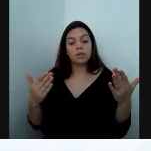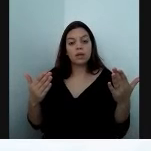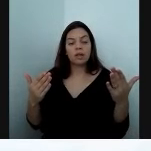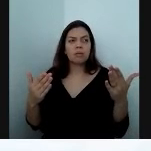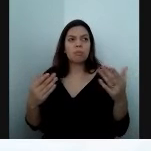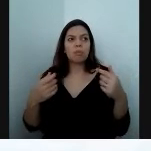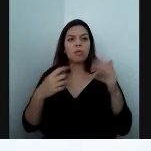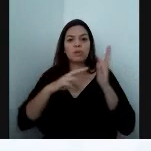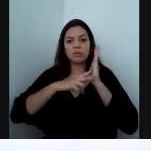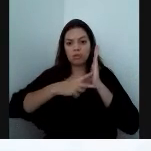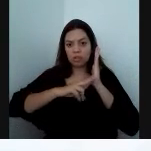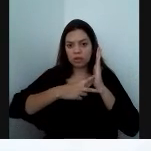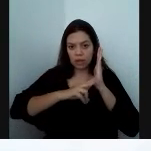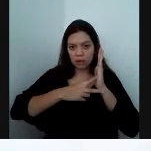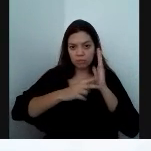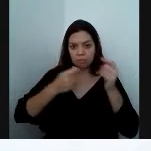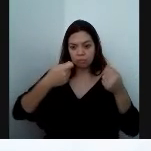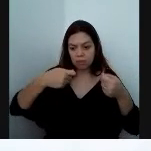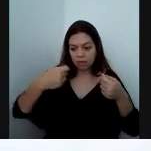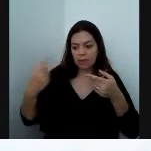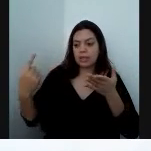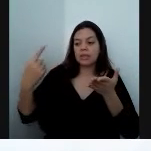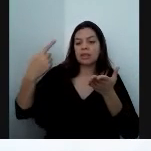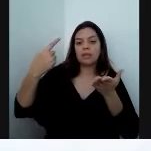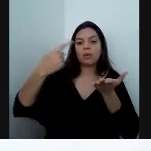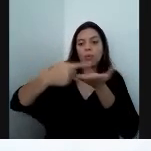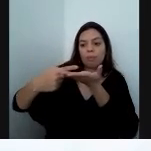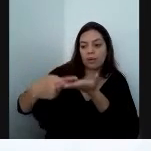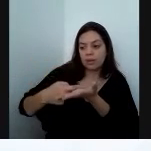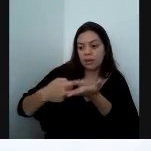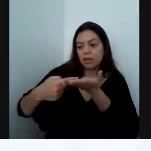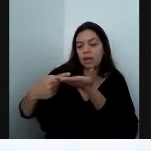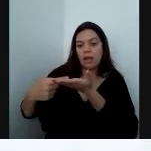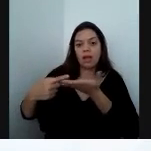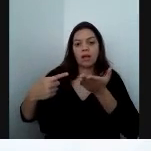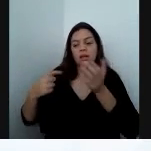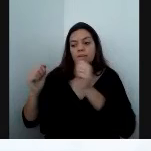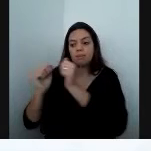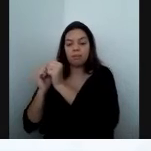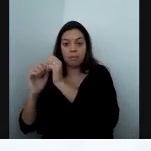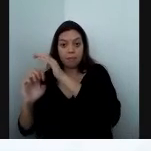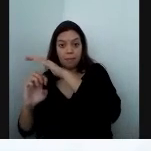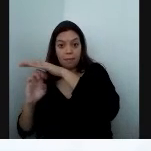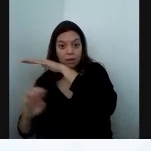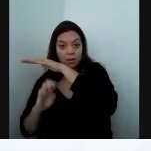o trabalhador com 48 horas de antecedência e pronto, estava feito o home office. O fato